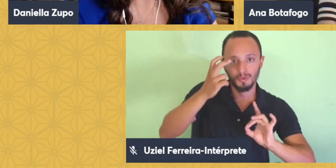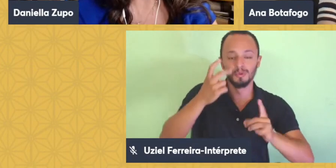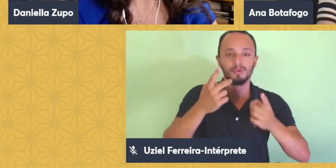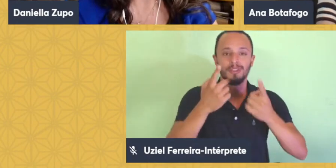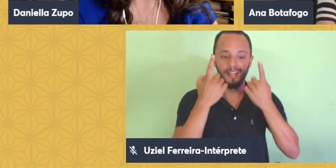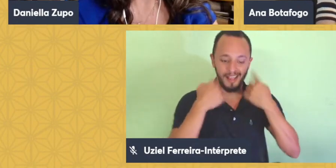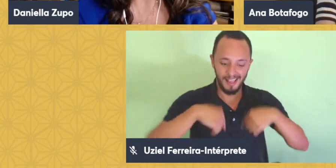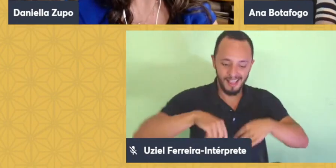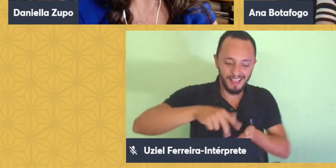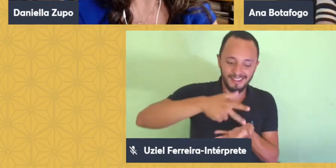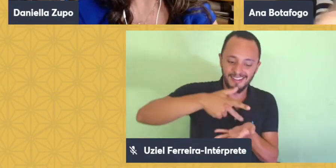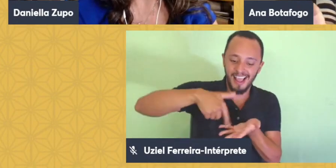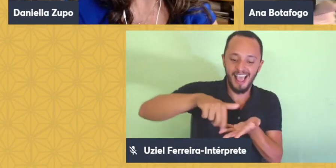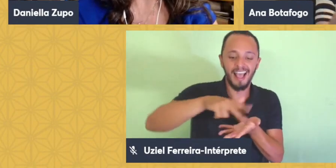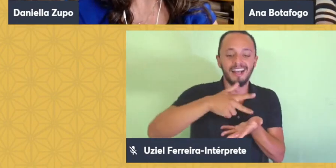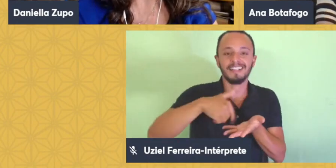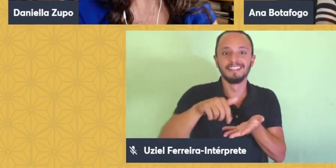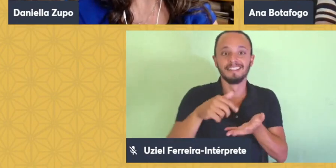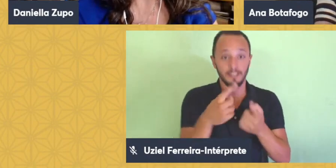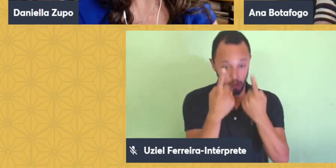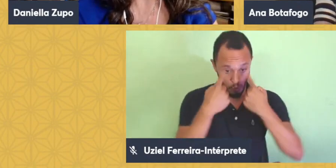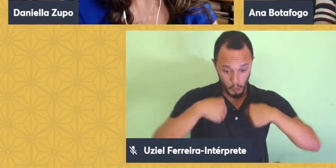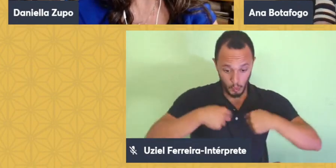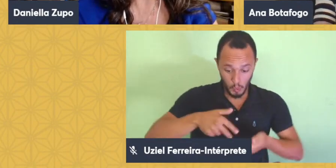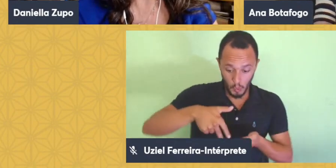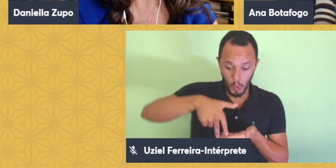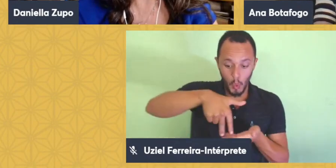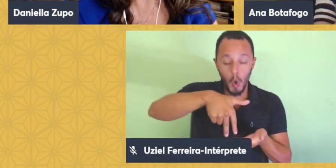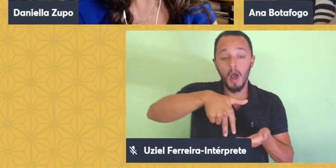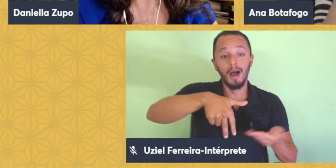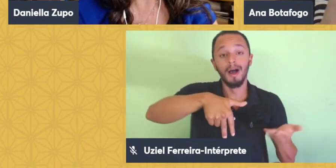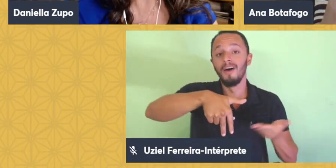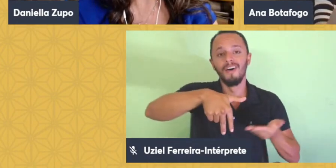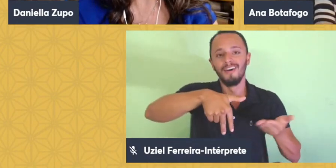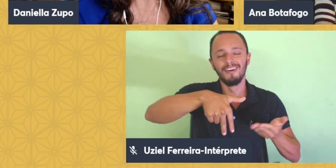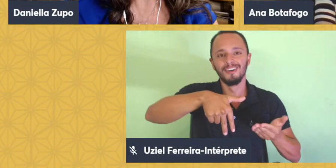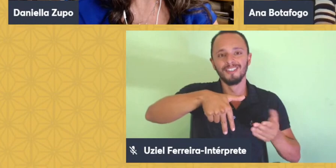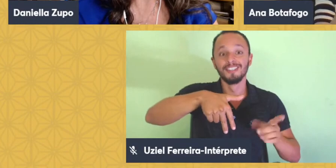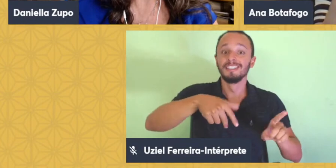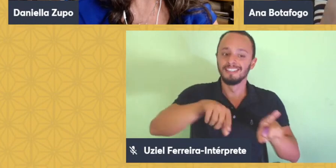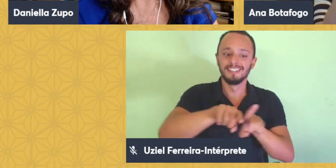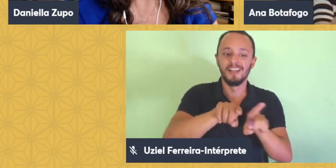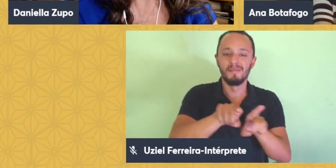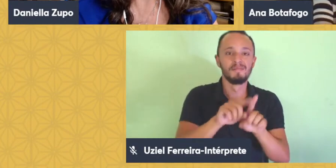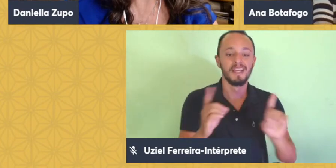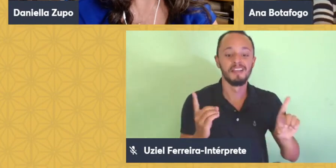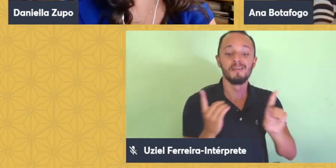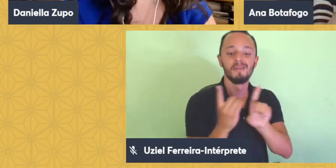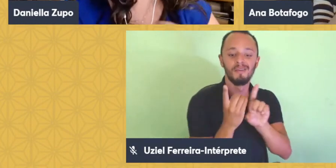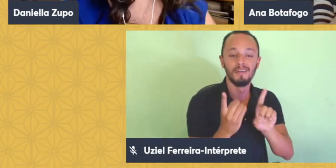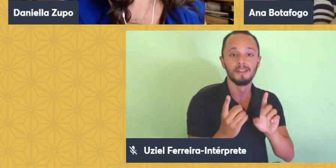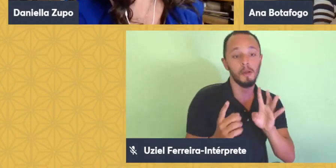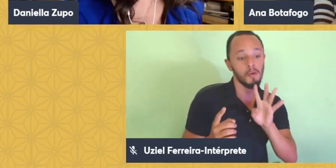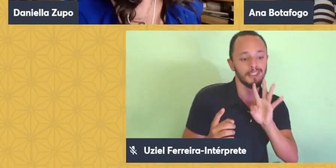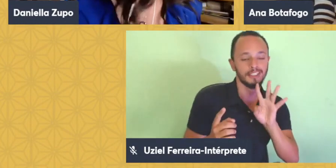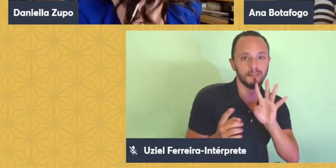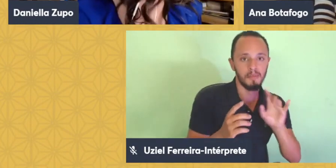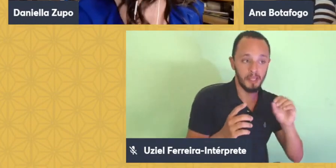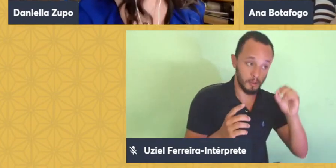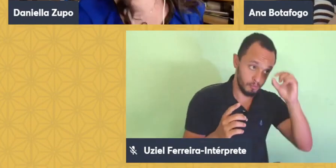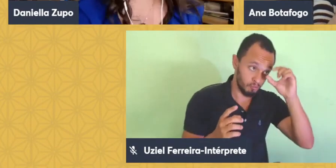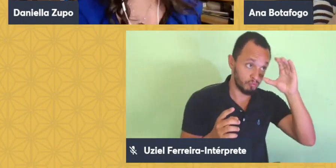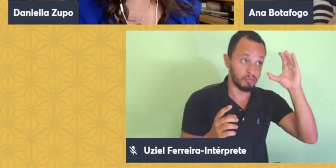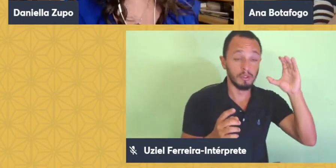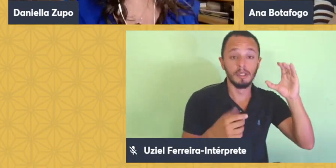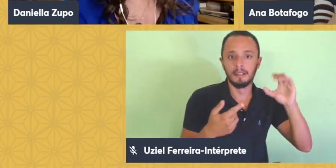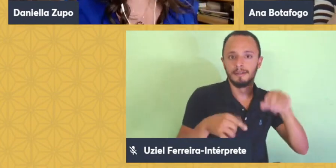corpo hoje em torno dessa semana aí de encontros com agora com conhecimento com presente que certamente